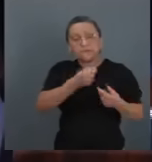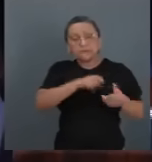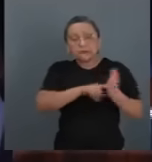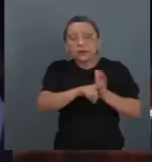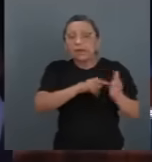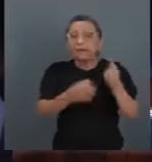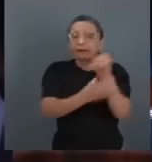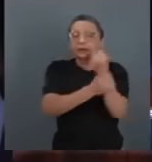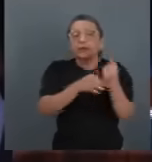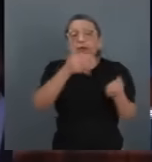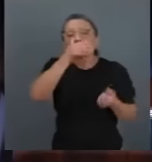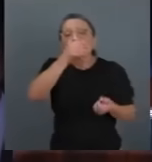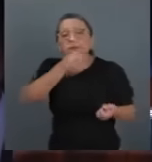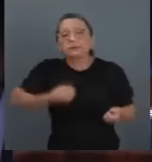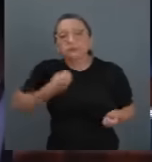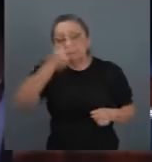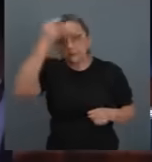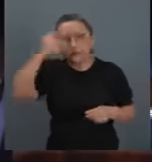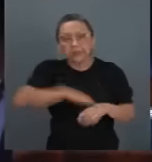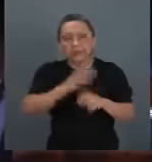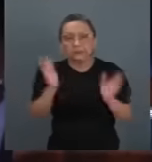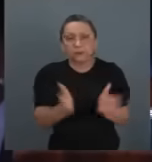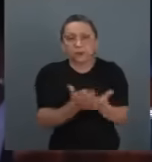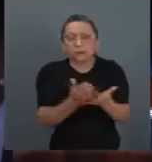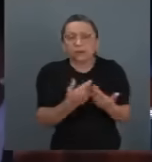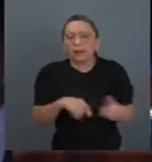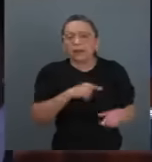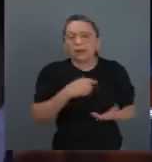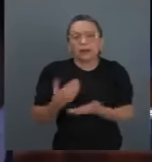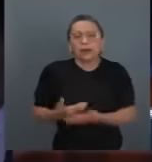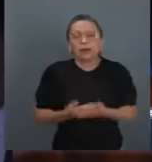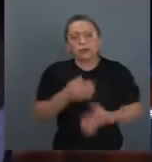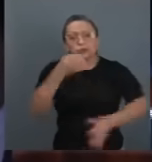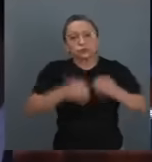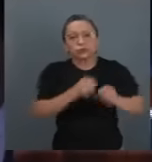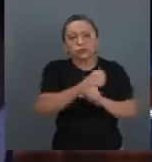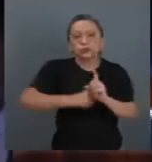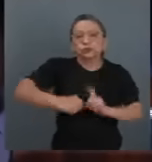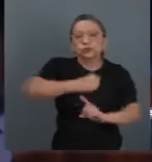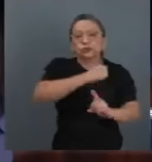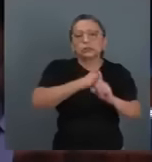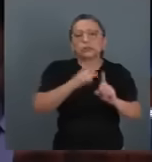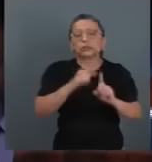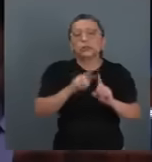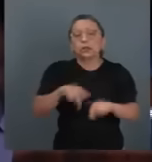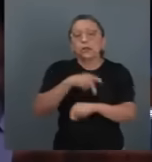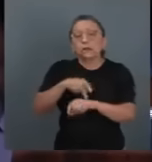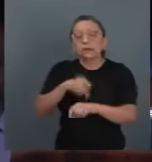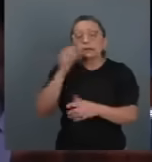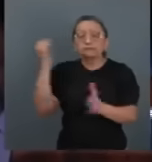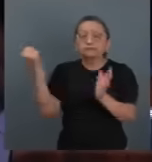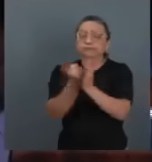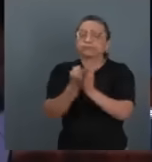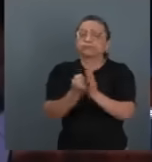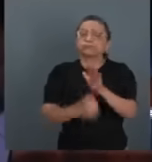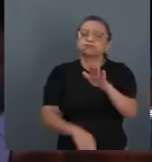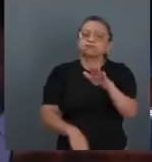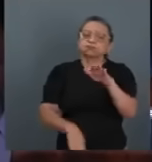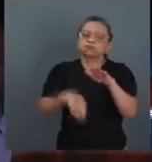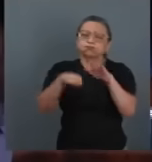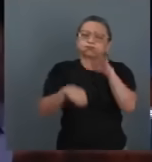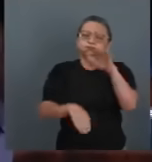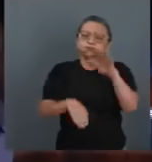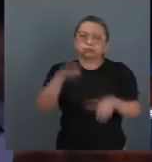de sobrevivência para os mais vulneráveis. São um instrumento de justiça social em um país marcado pela